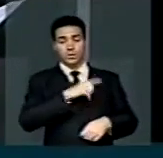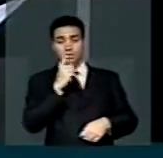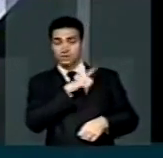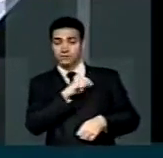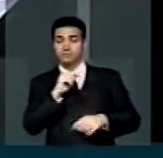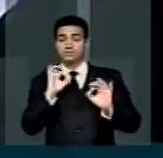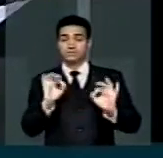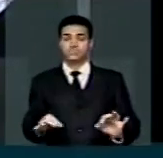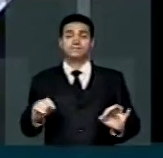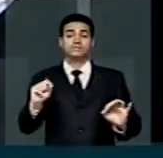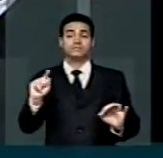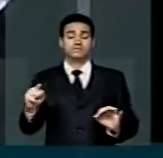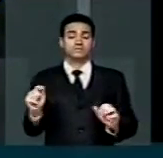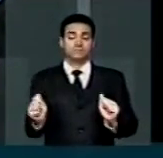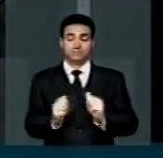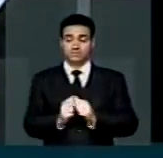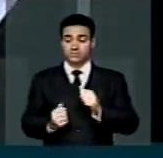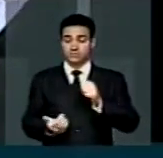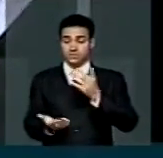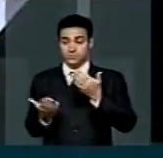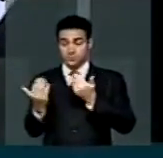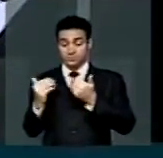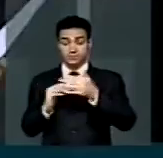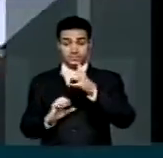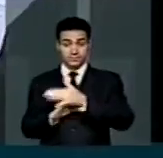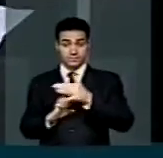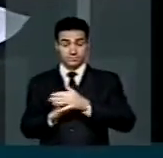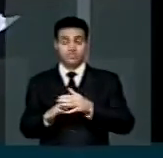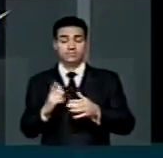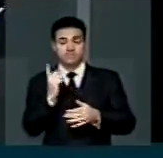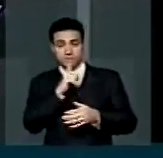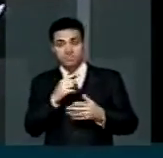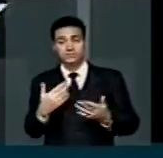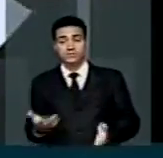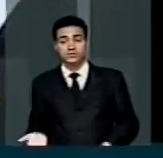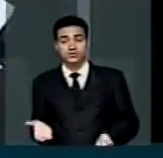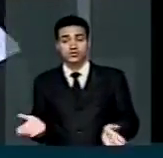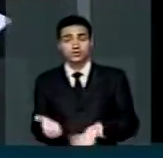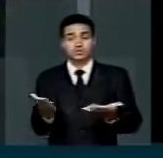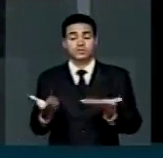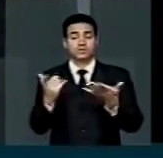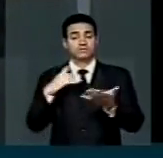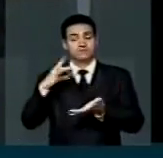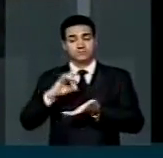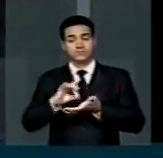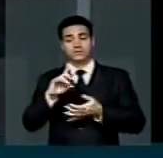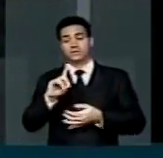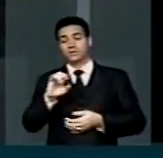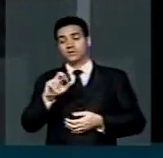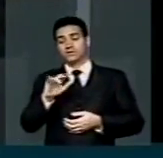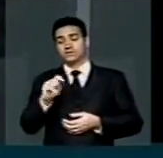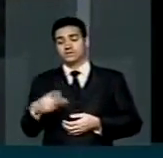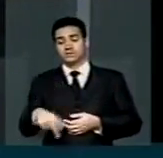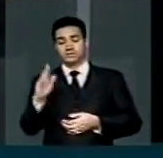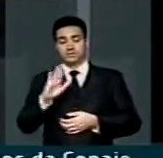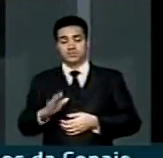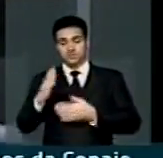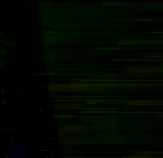a partir dos jovens empresários, esses grandes estímulos de consolidarmos a democracia do nosso país. Muito obrigado e